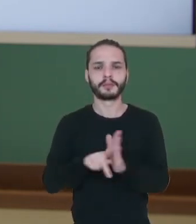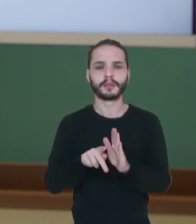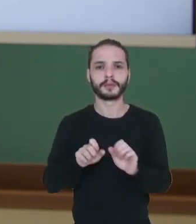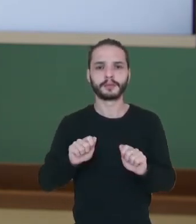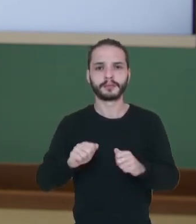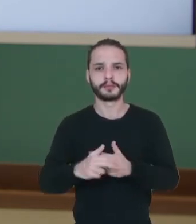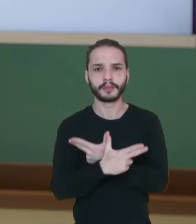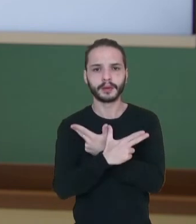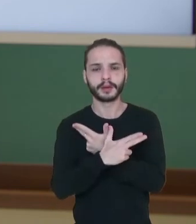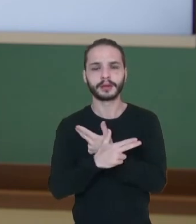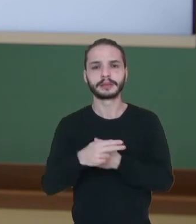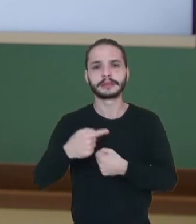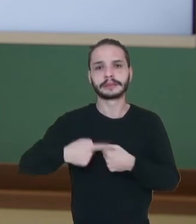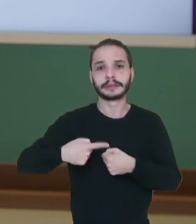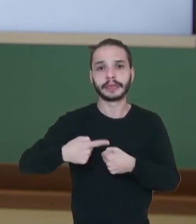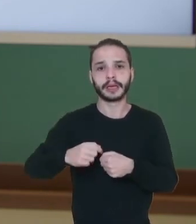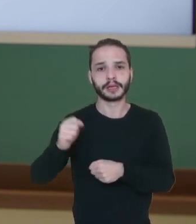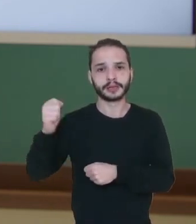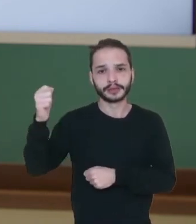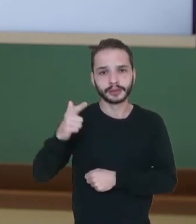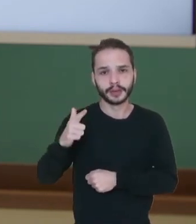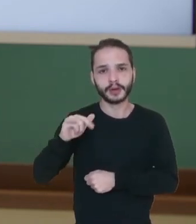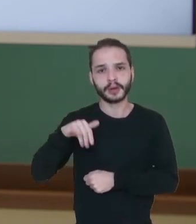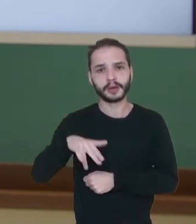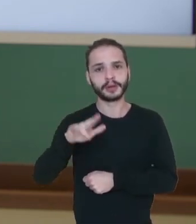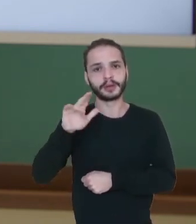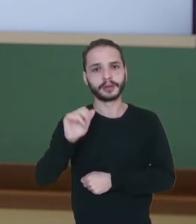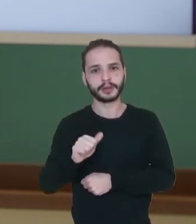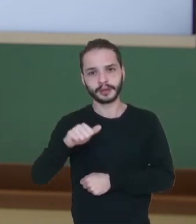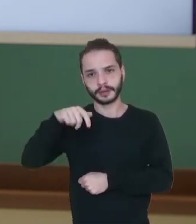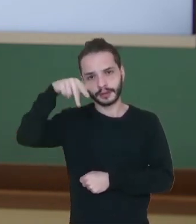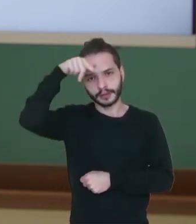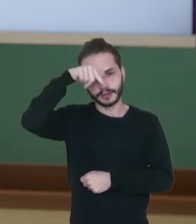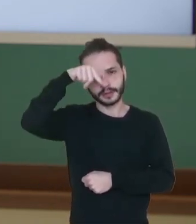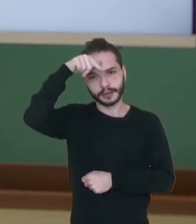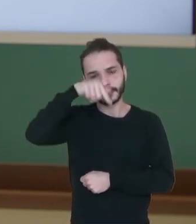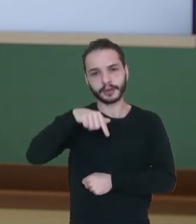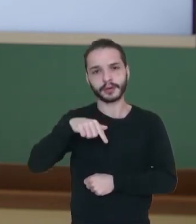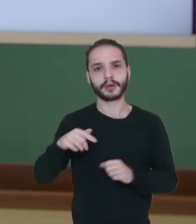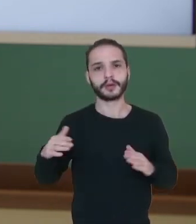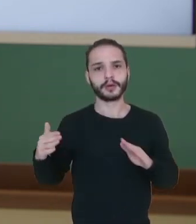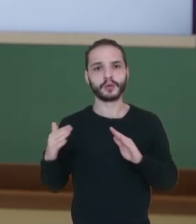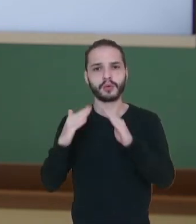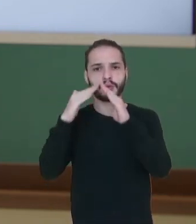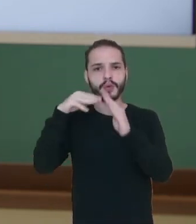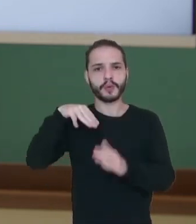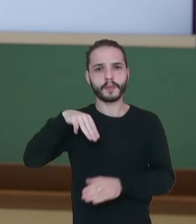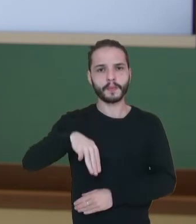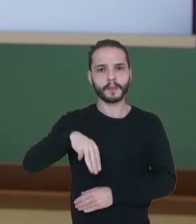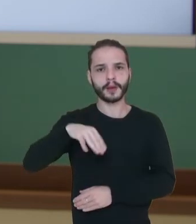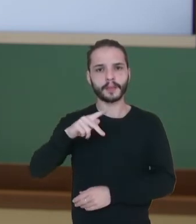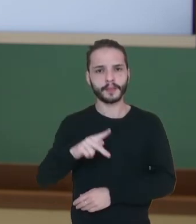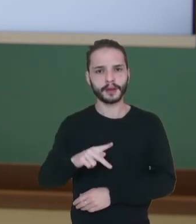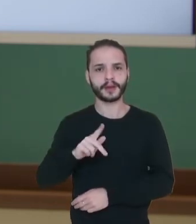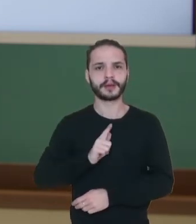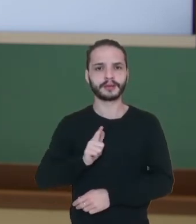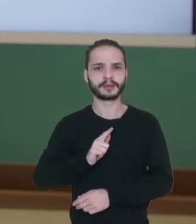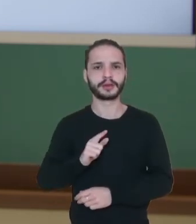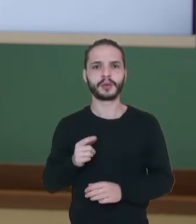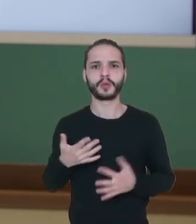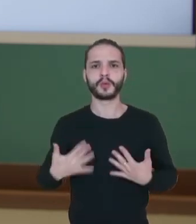do Sol Inca, que é no Peru, chamada de Machu Picchu, construída no alto da montanha, com grande